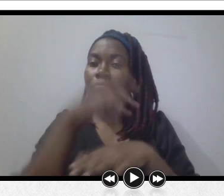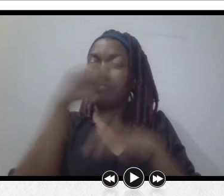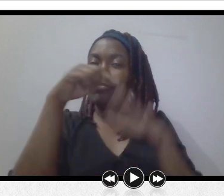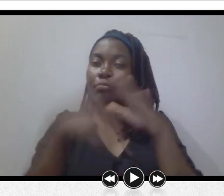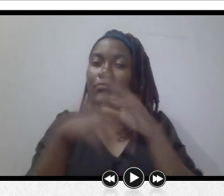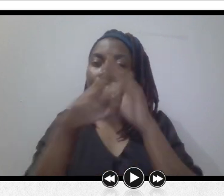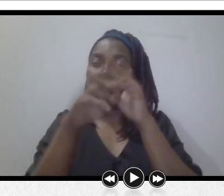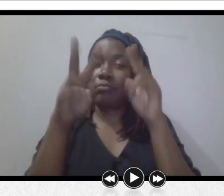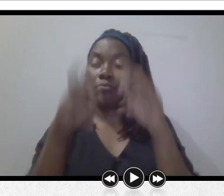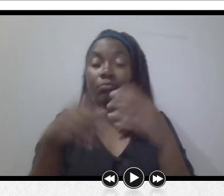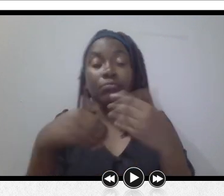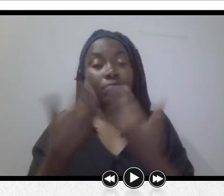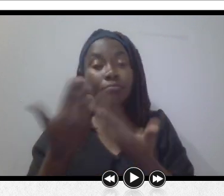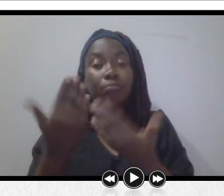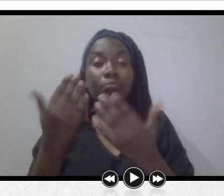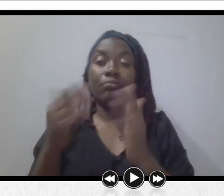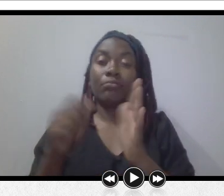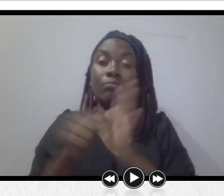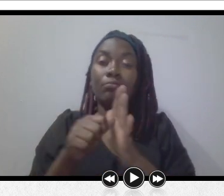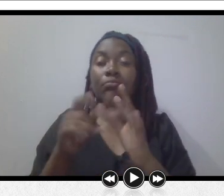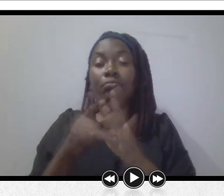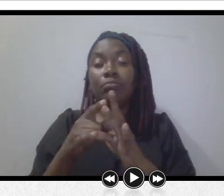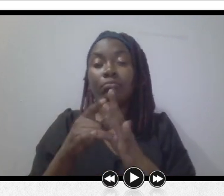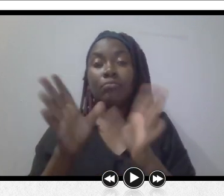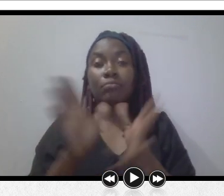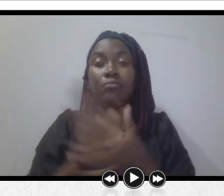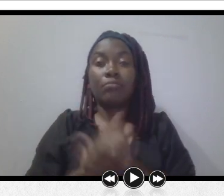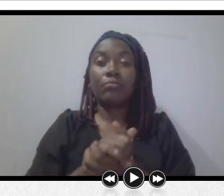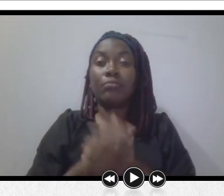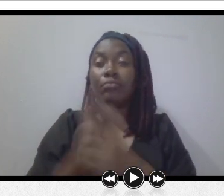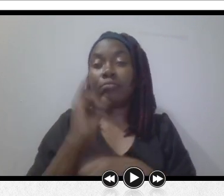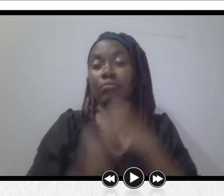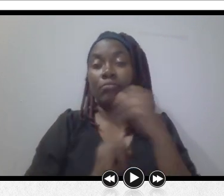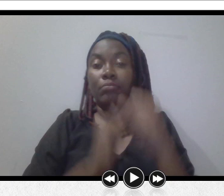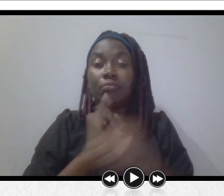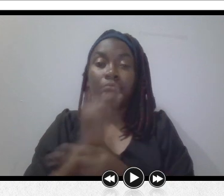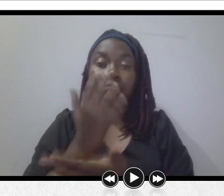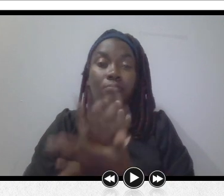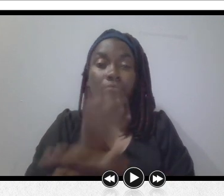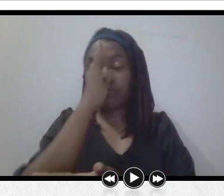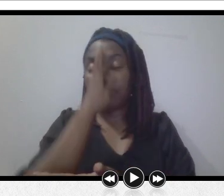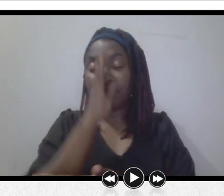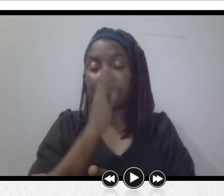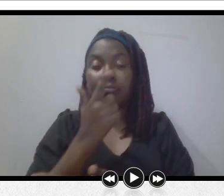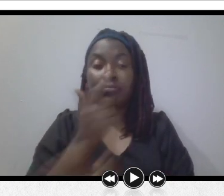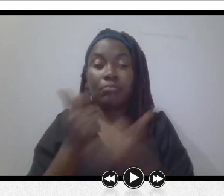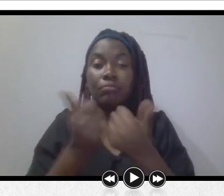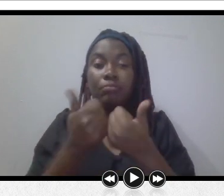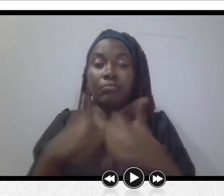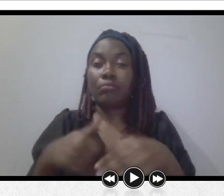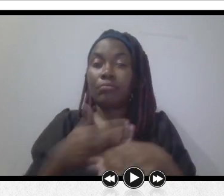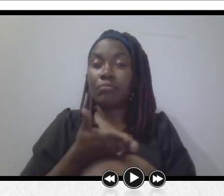sobre esse assunto, e esse é um artigo que está disponível na internet, com download free, não existe nenhum custo para